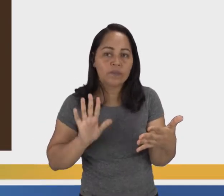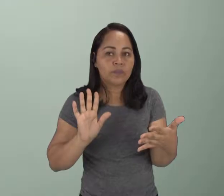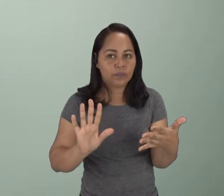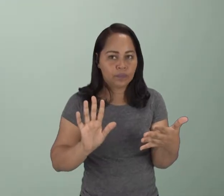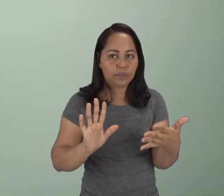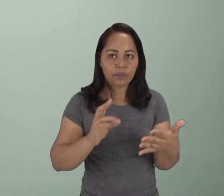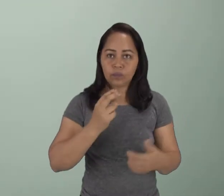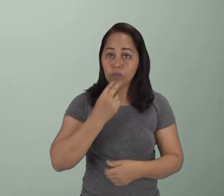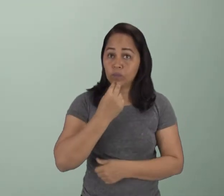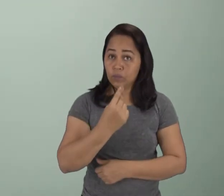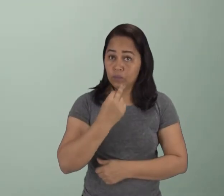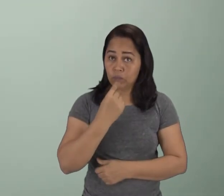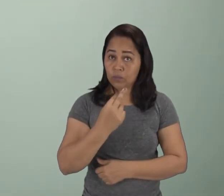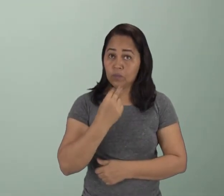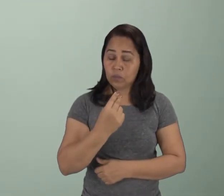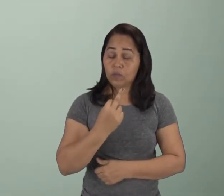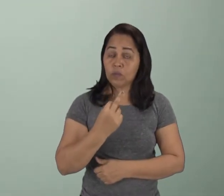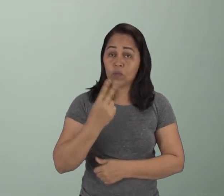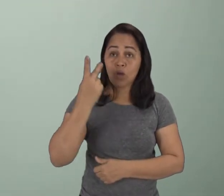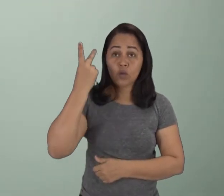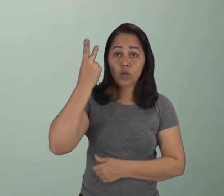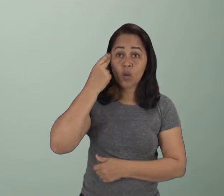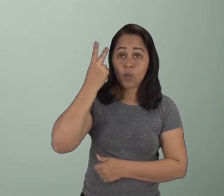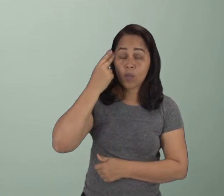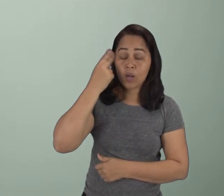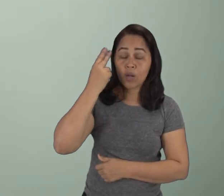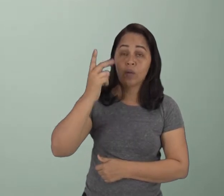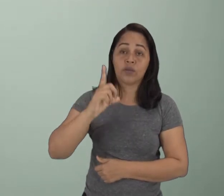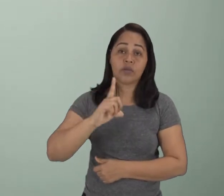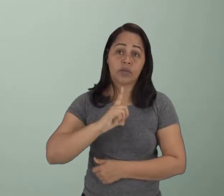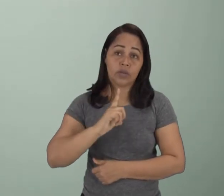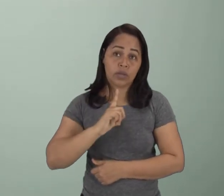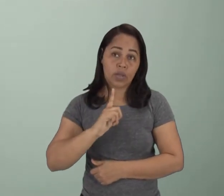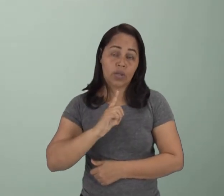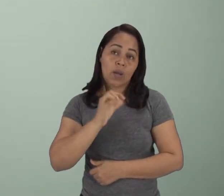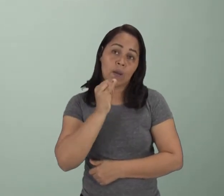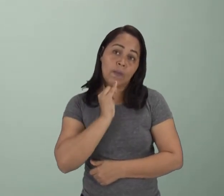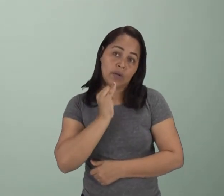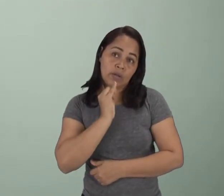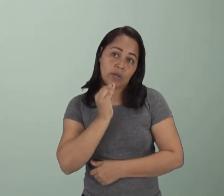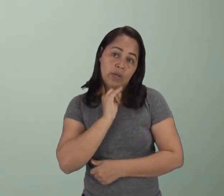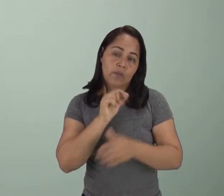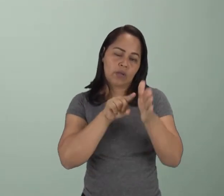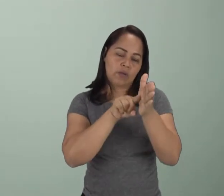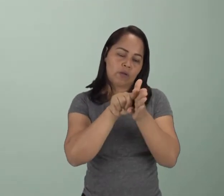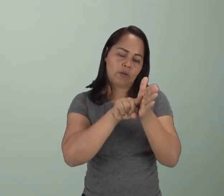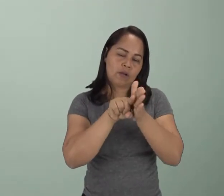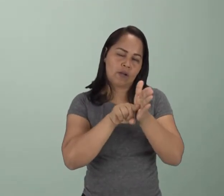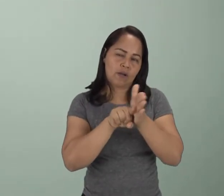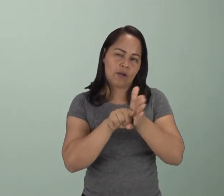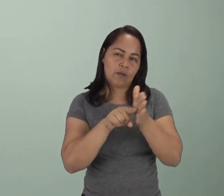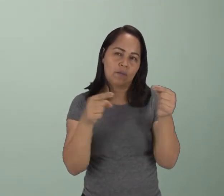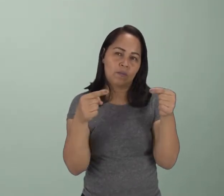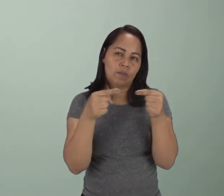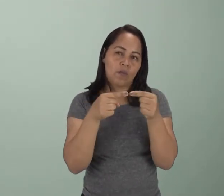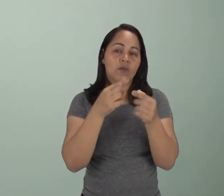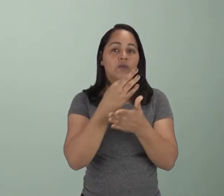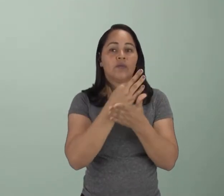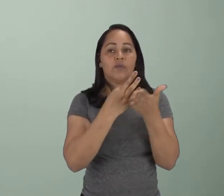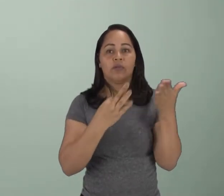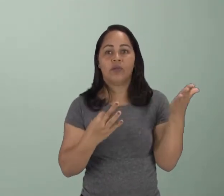língua estrangeira, é muito mais comum que haja questões com a ideia de análise textual, do que mesmo